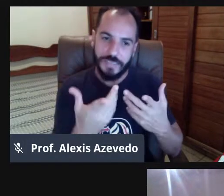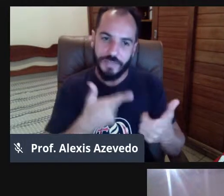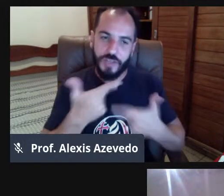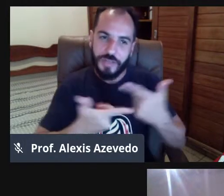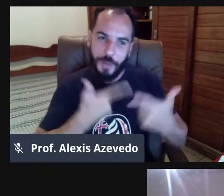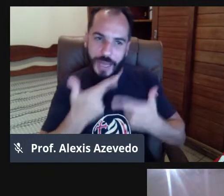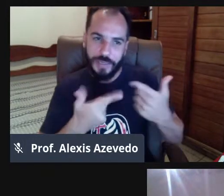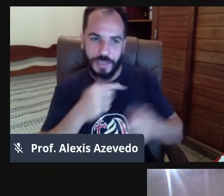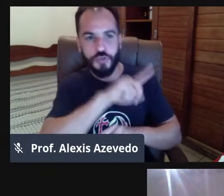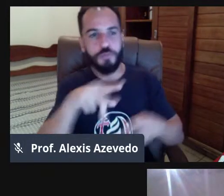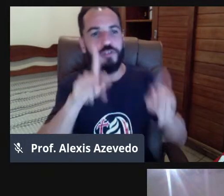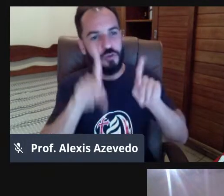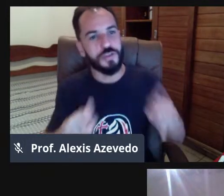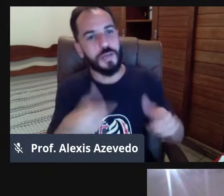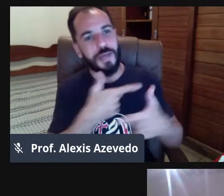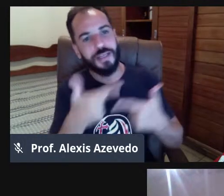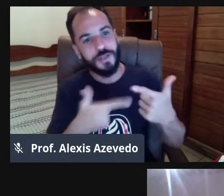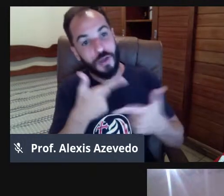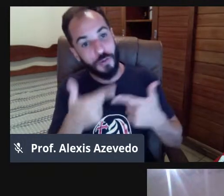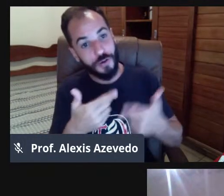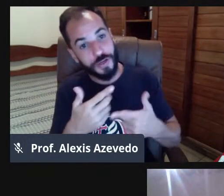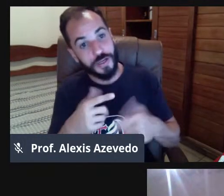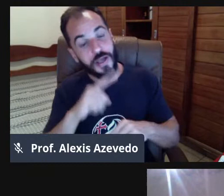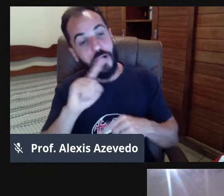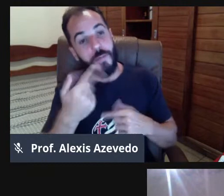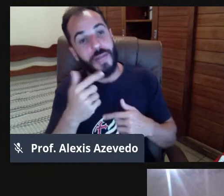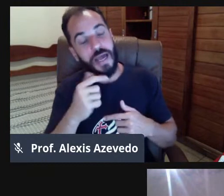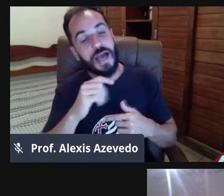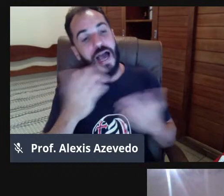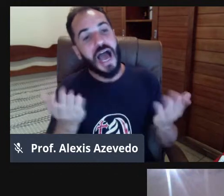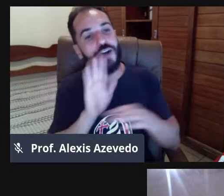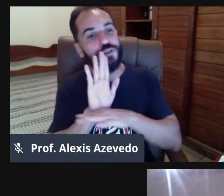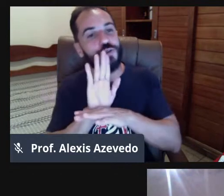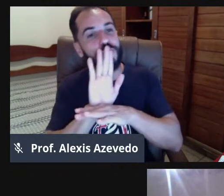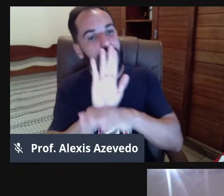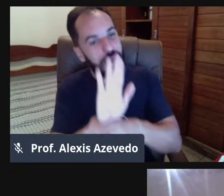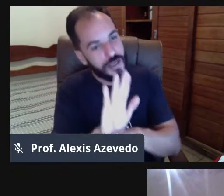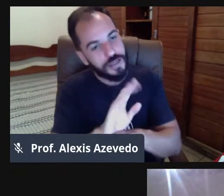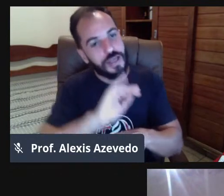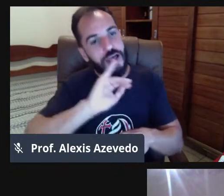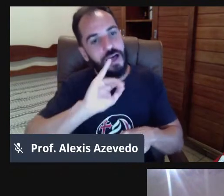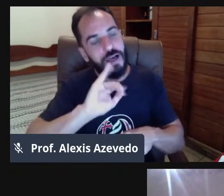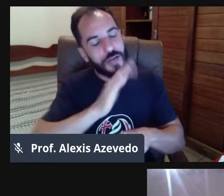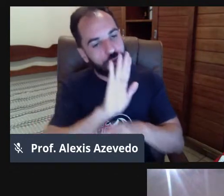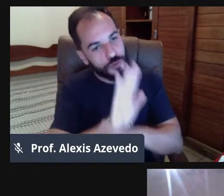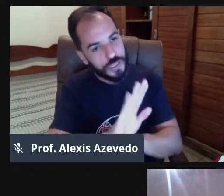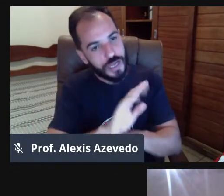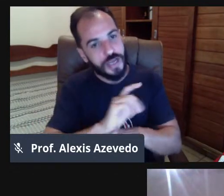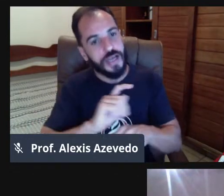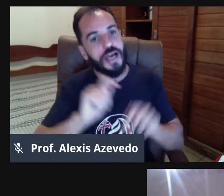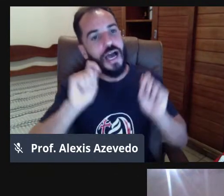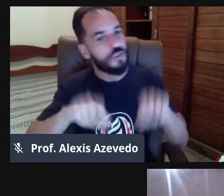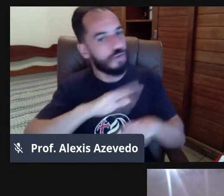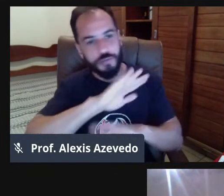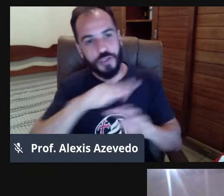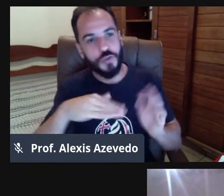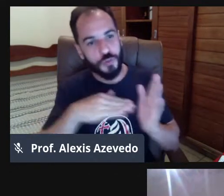forma possível, dentro dos nossos limites, das nossas condições.